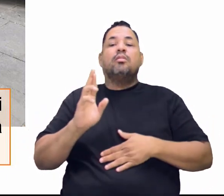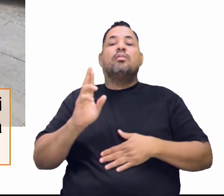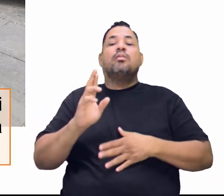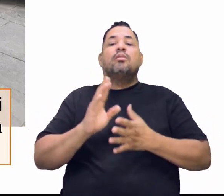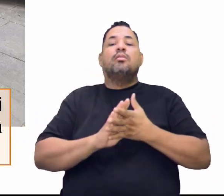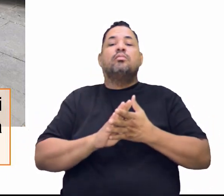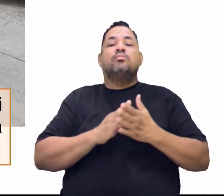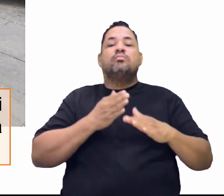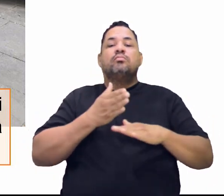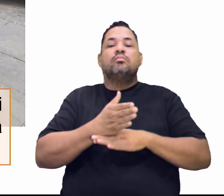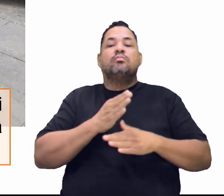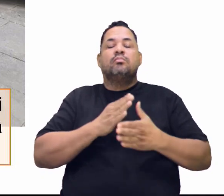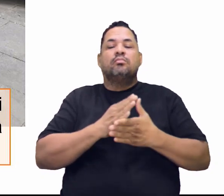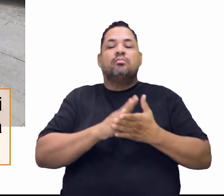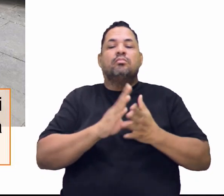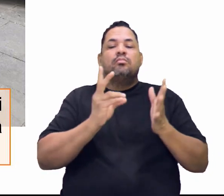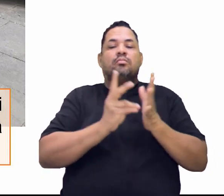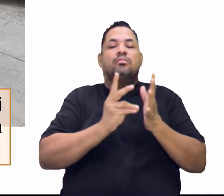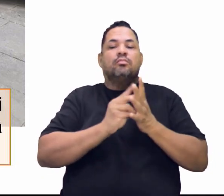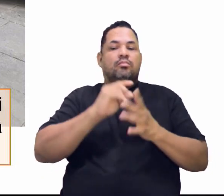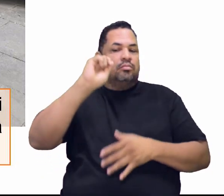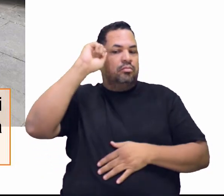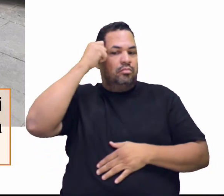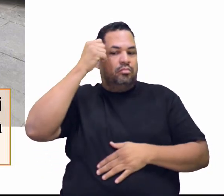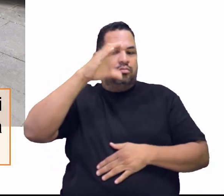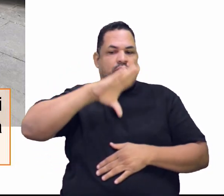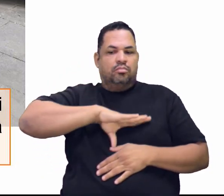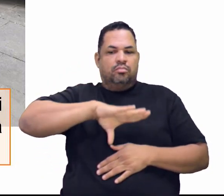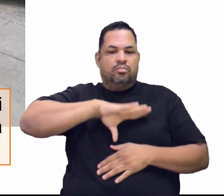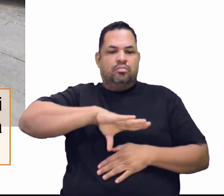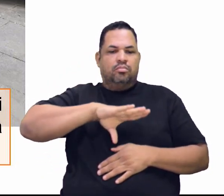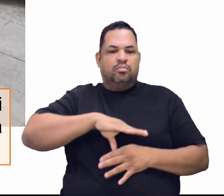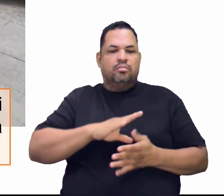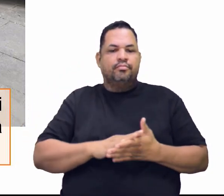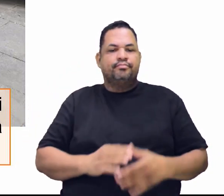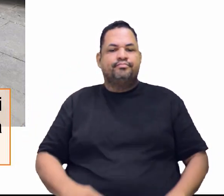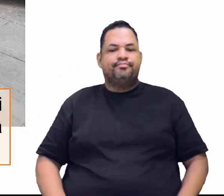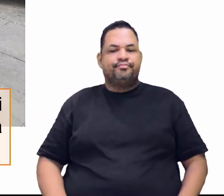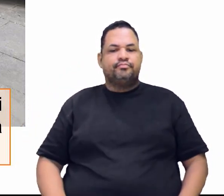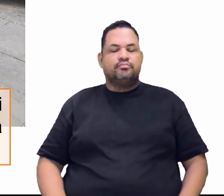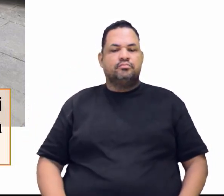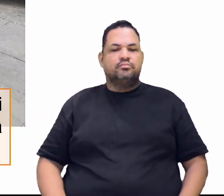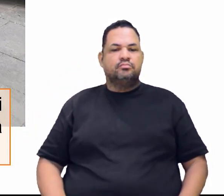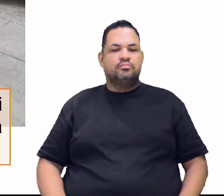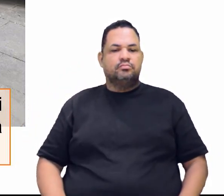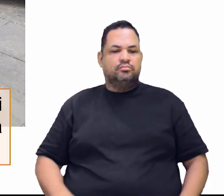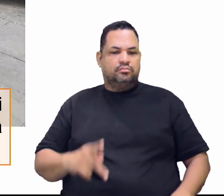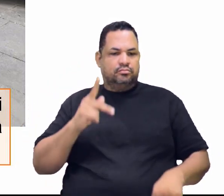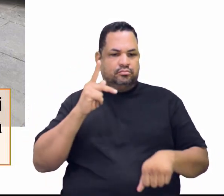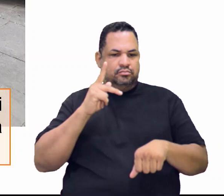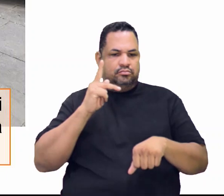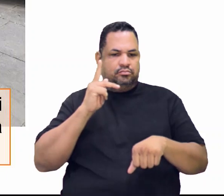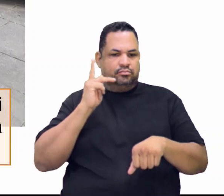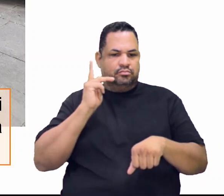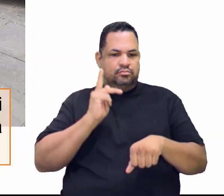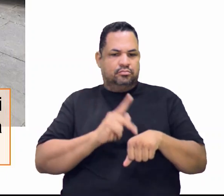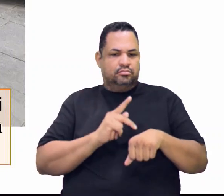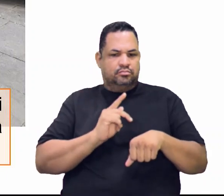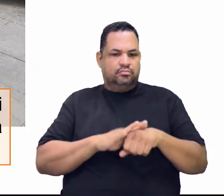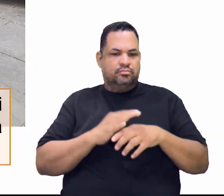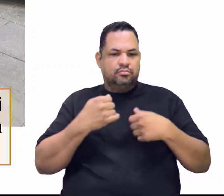com a participação indígena, dos negros e dos portugueses. Já a pedra necessária à